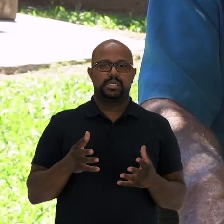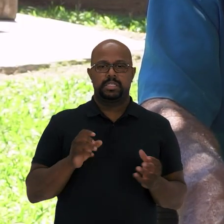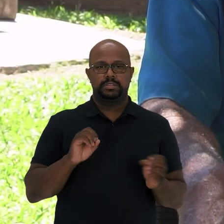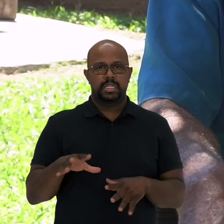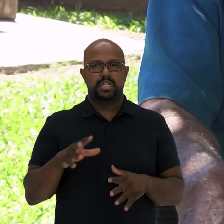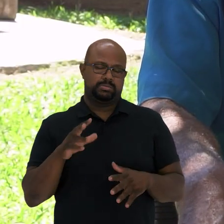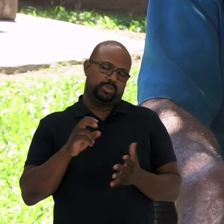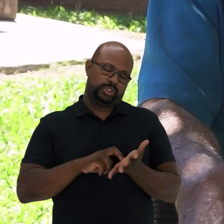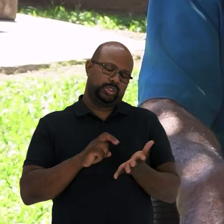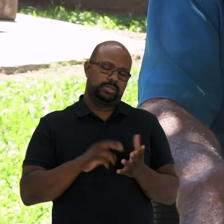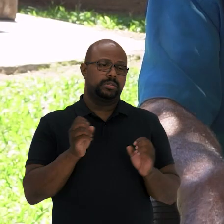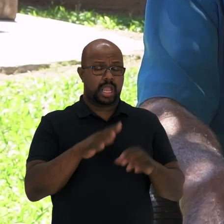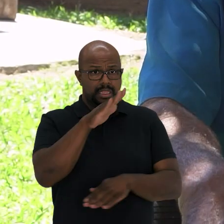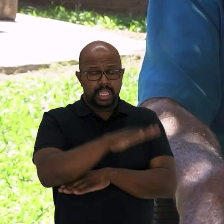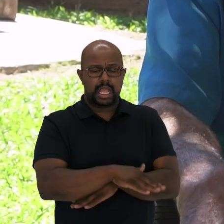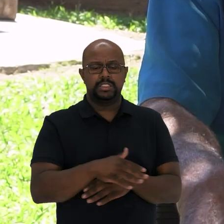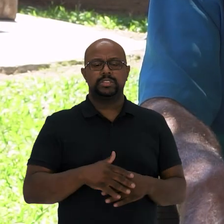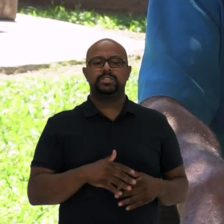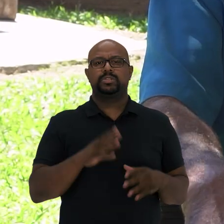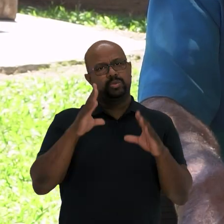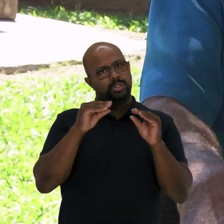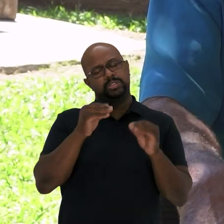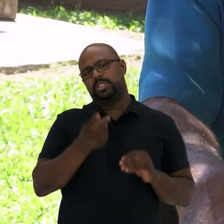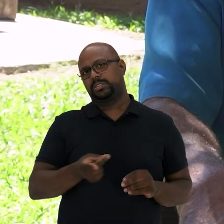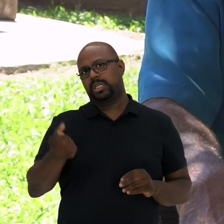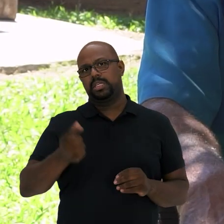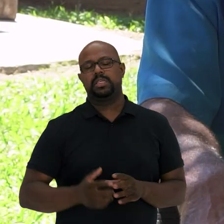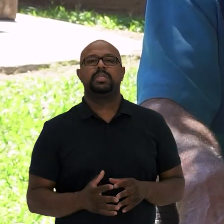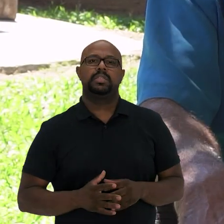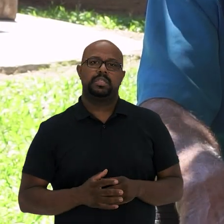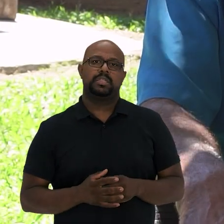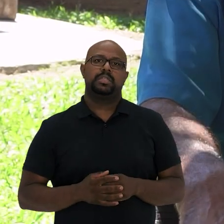Vocês carregaram o caminhão de dia? Carregamos de tarde, de noitinha eu saí.